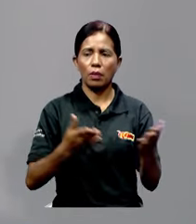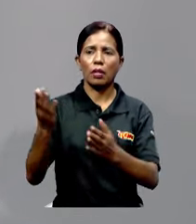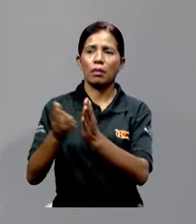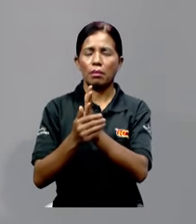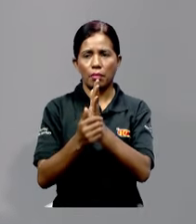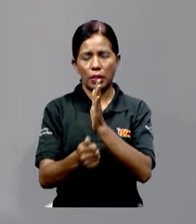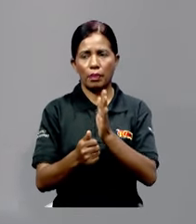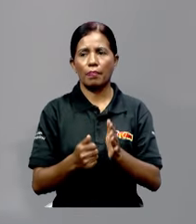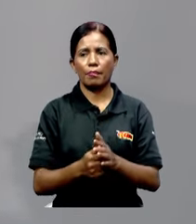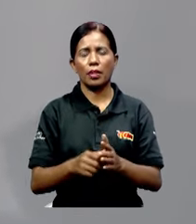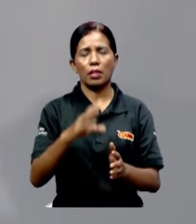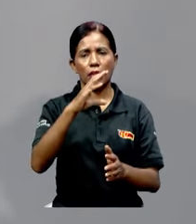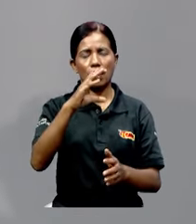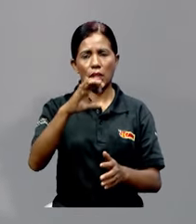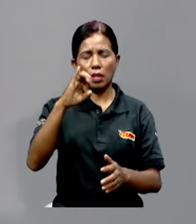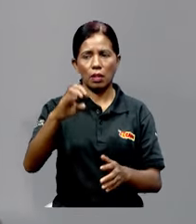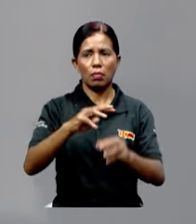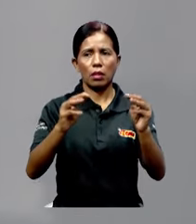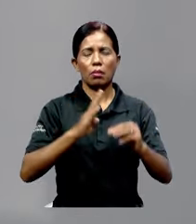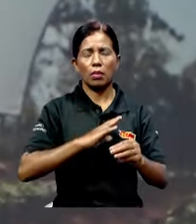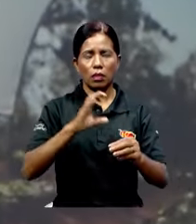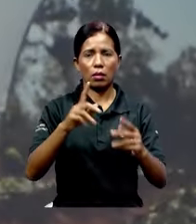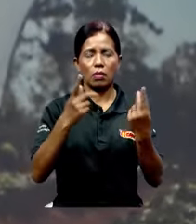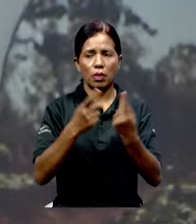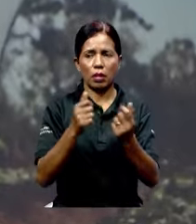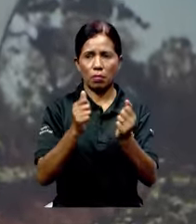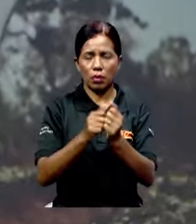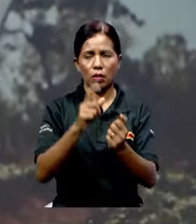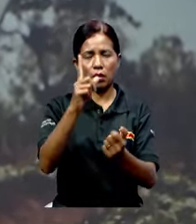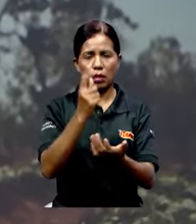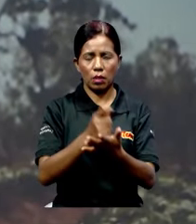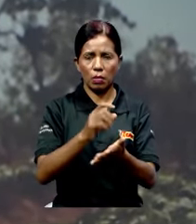susi CCI munisipi Baukau, dadaung ne empresa basic riung ida makalo ona